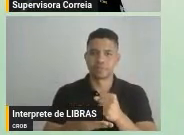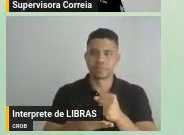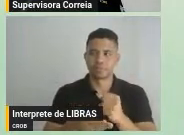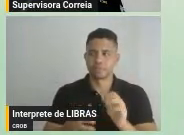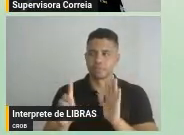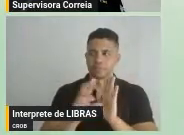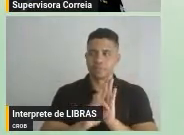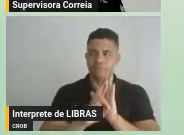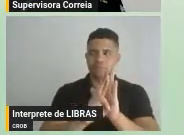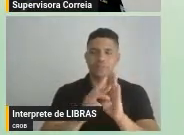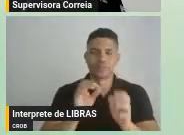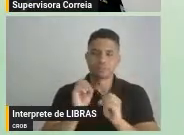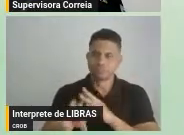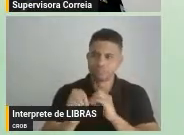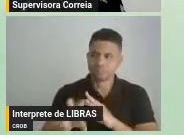os